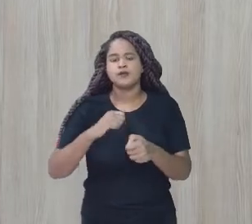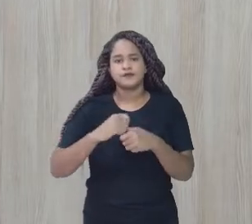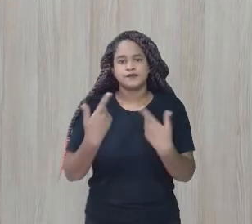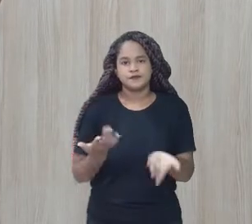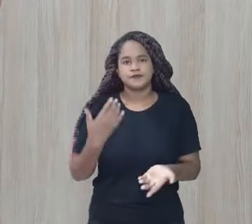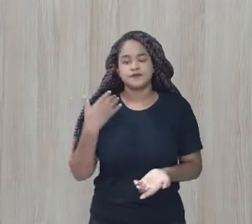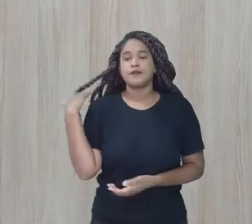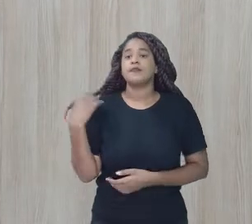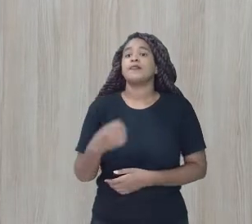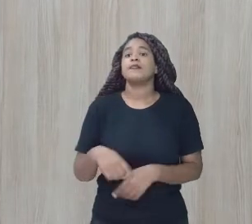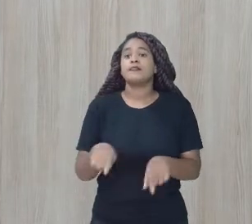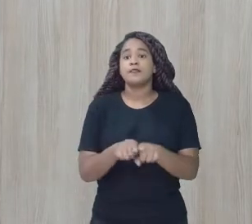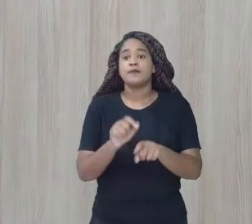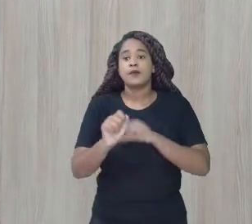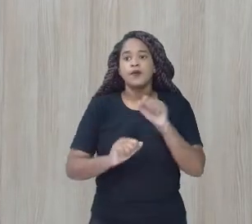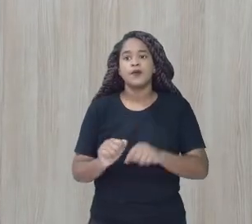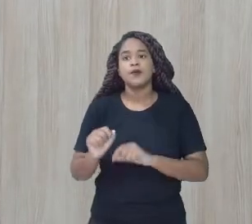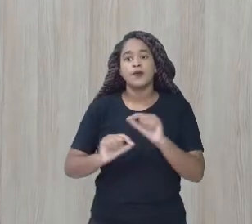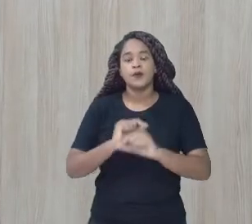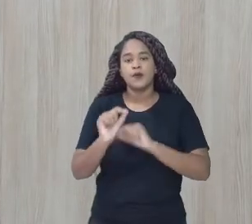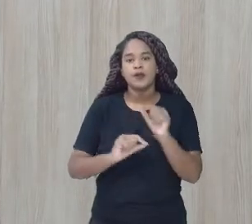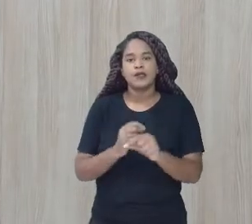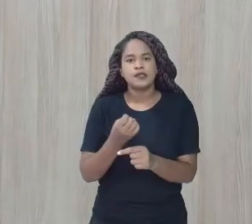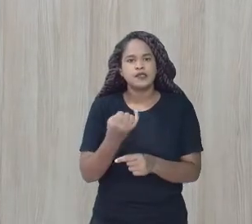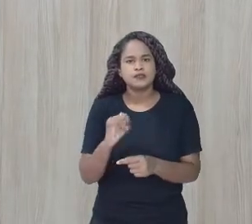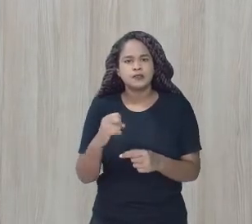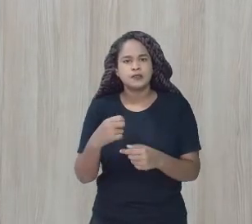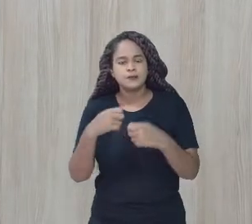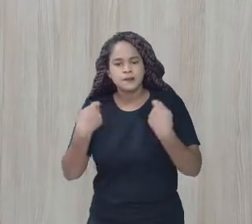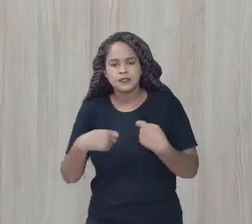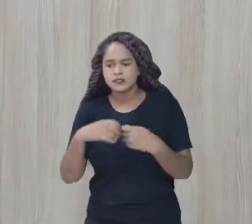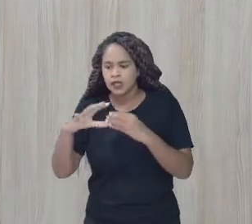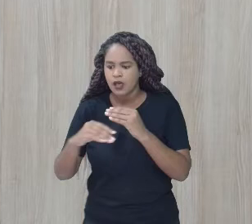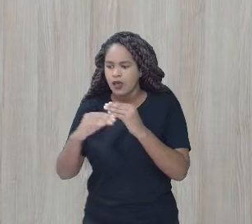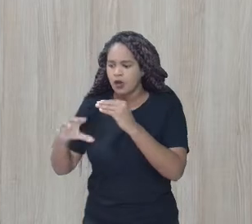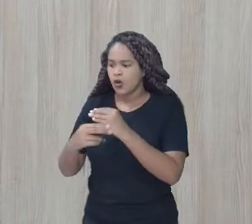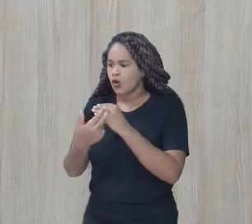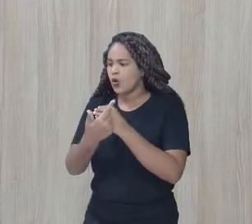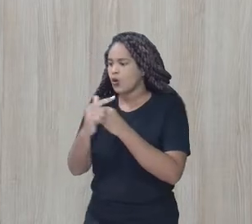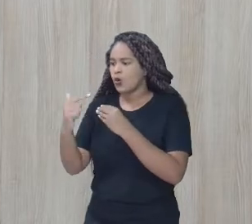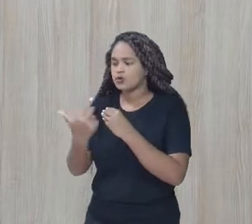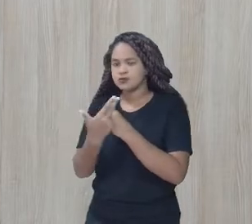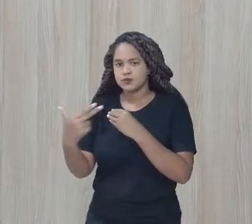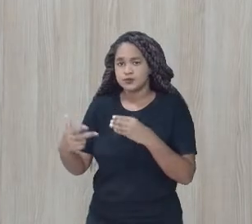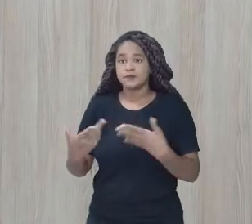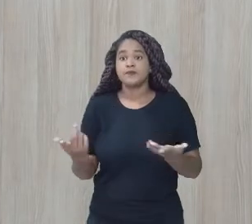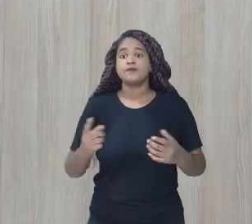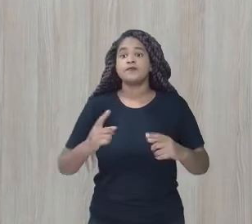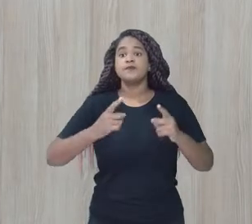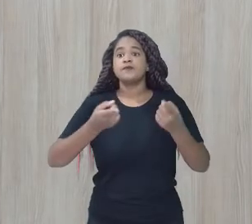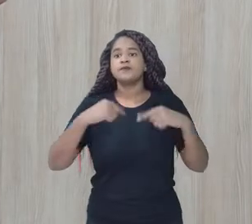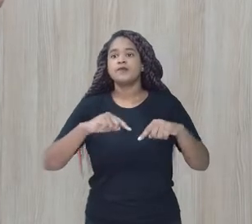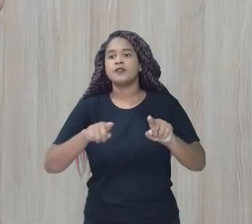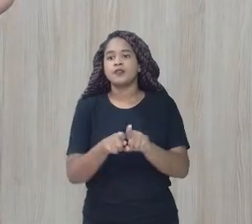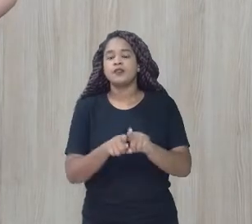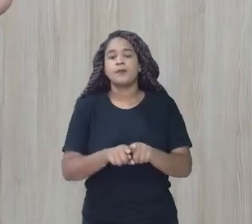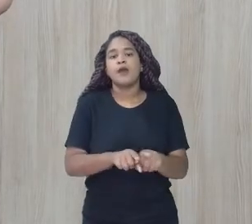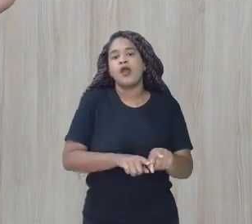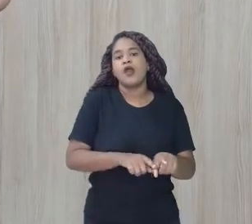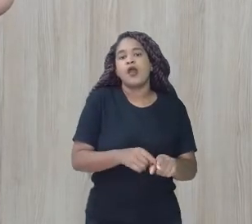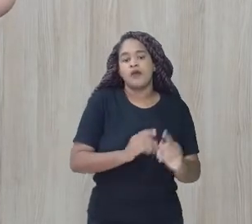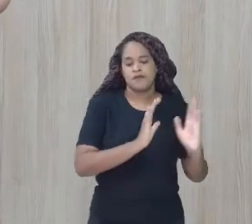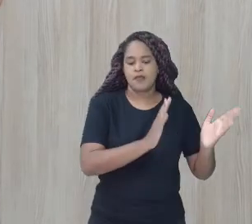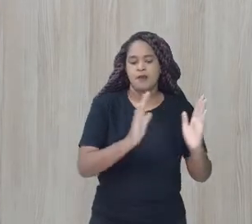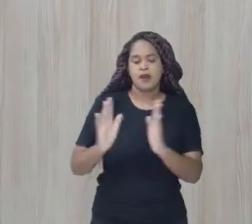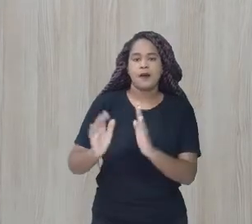considerar outros elementos. E aí a gente vai verificar a ordem. Qual é agora o algoritmo, a ordem que a gente vai utilizar